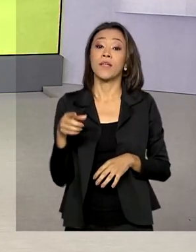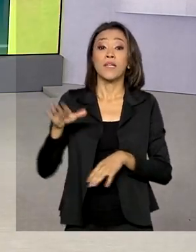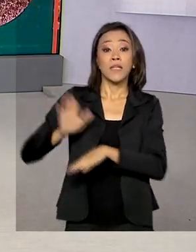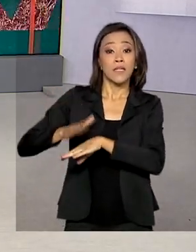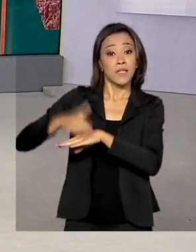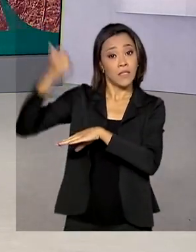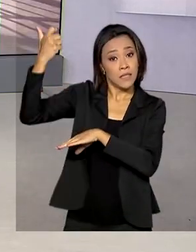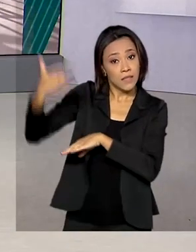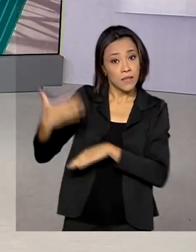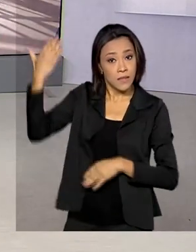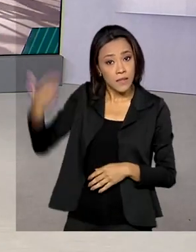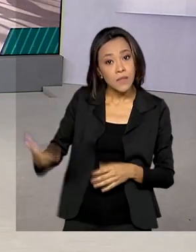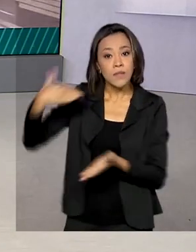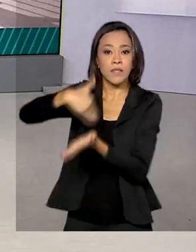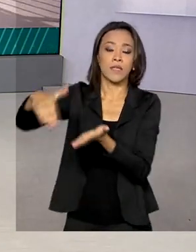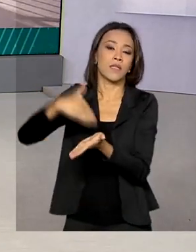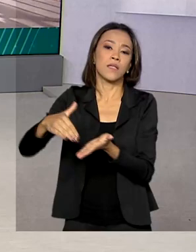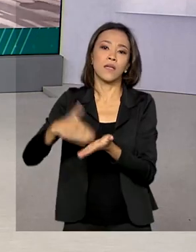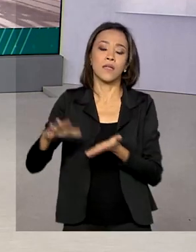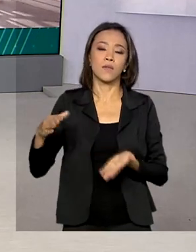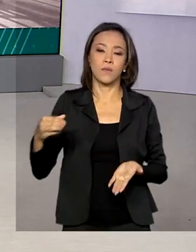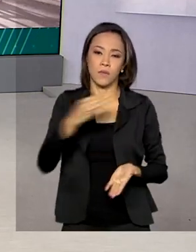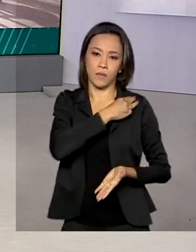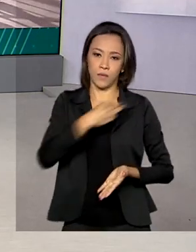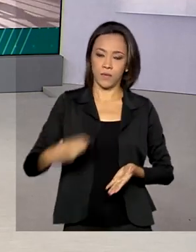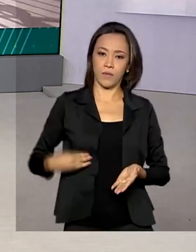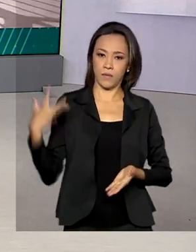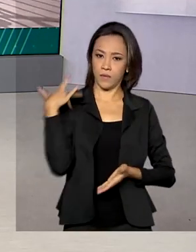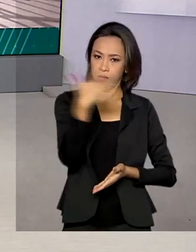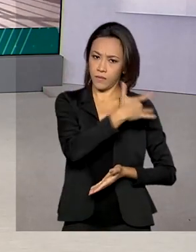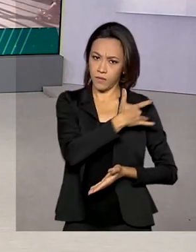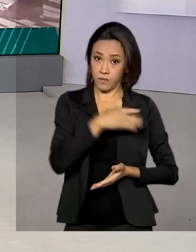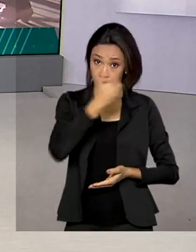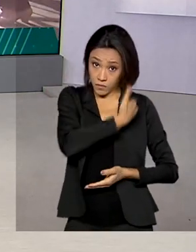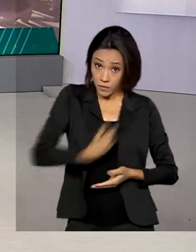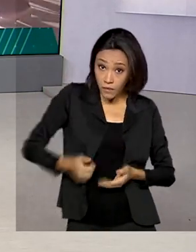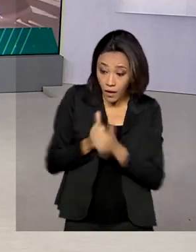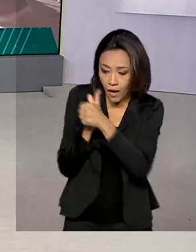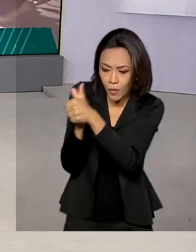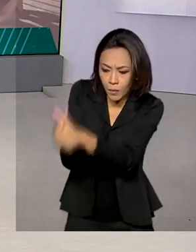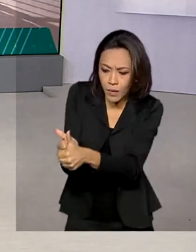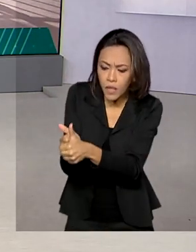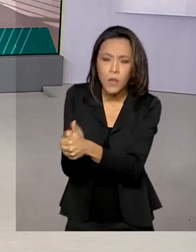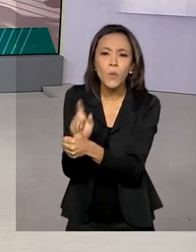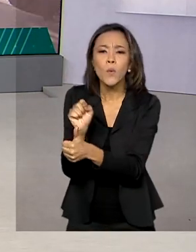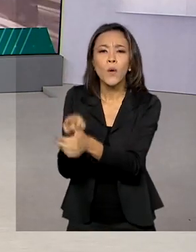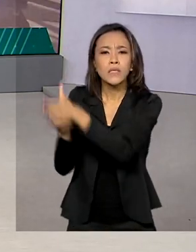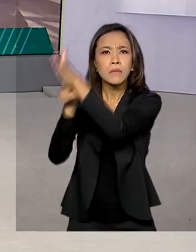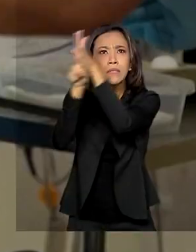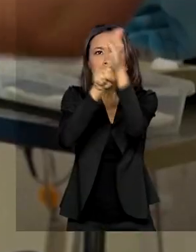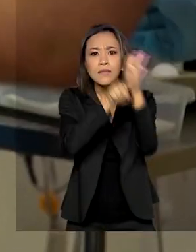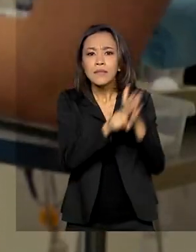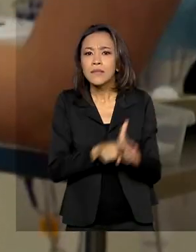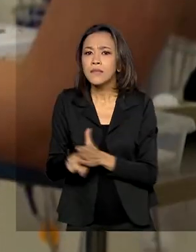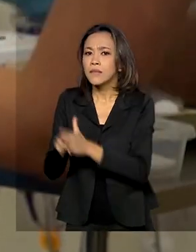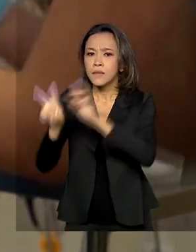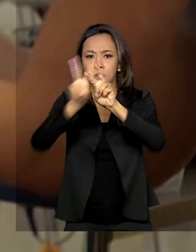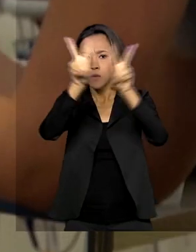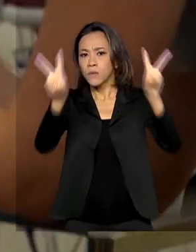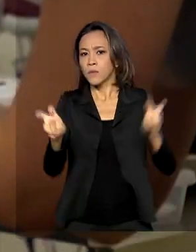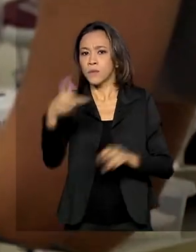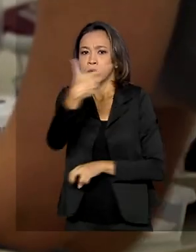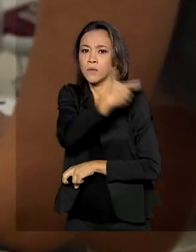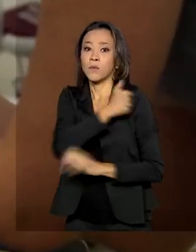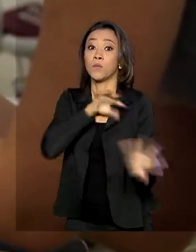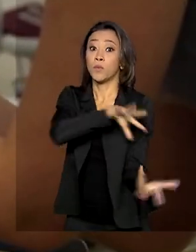secretário-executivo do Ministério da Saúde, o governo acompanha o desenvolvimento de vacinas em todo o mundo. Todas as